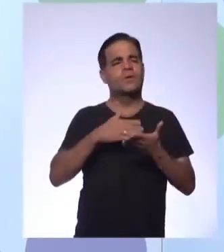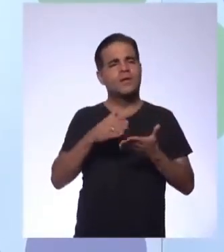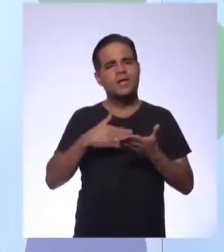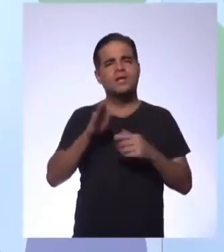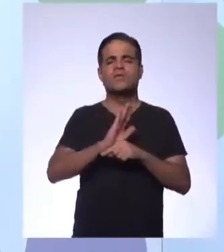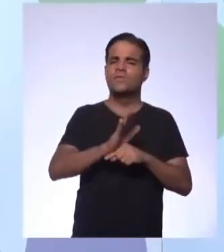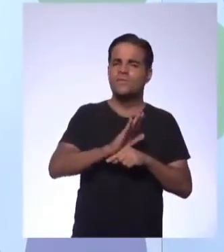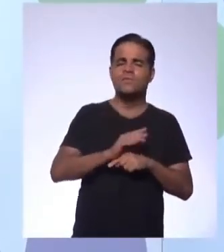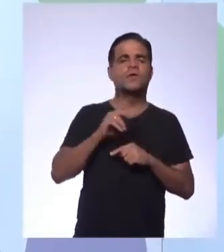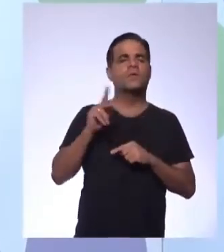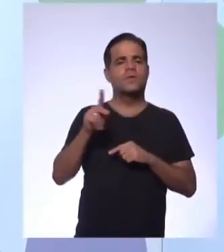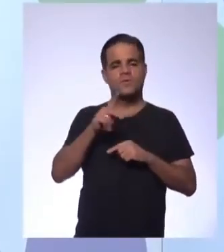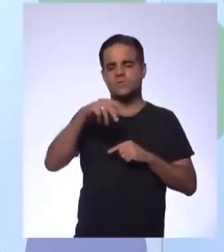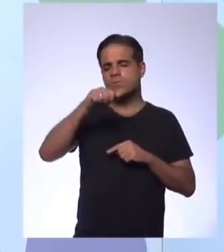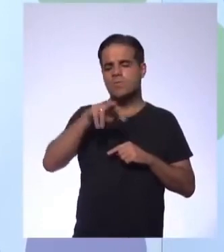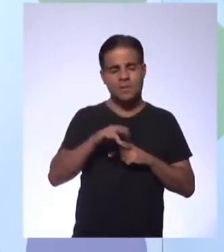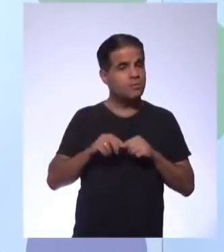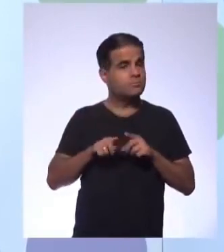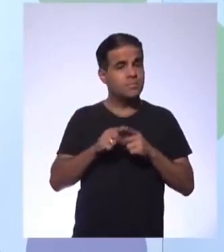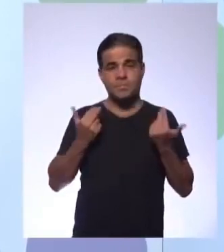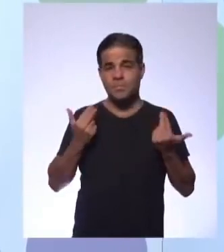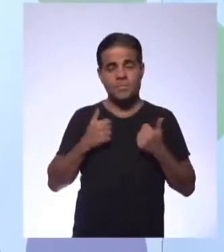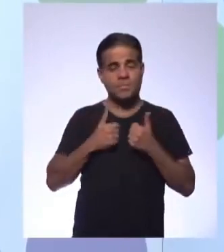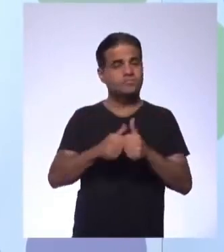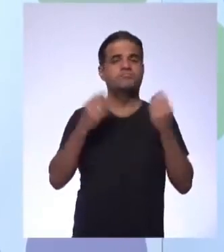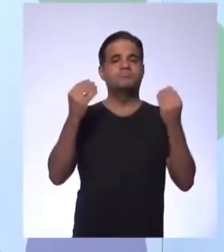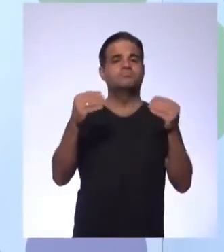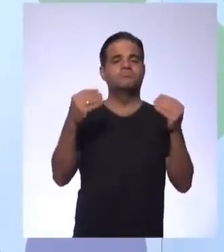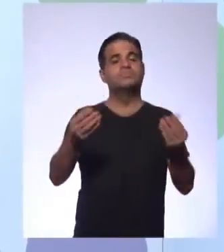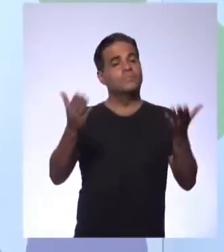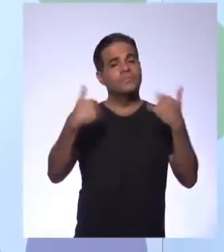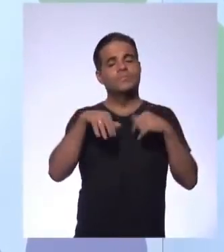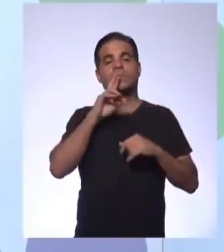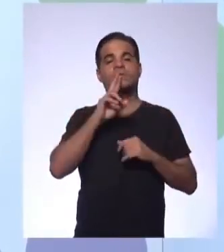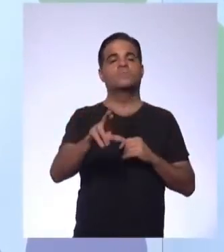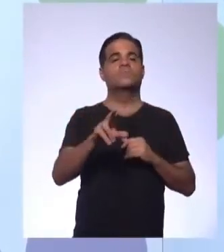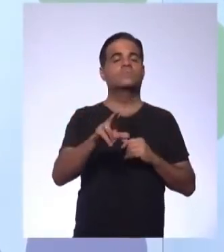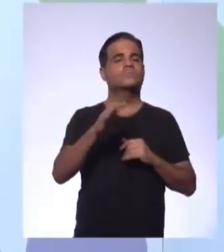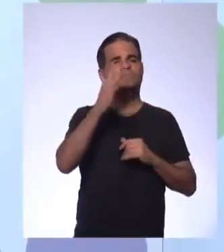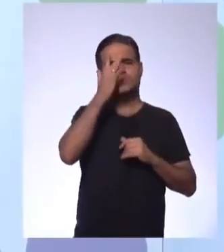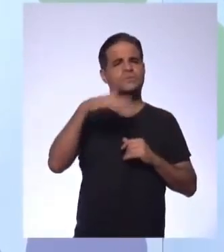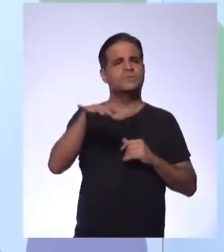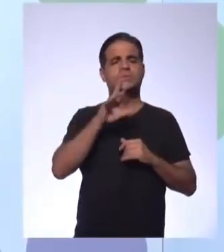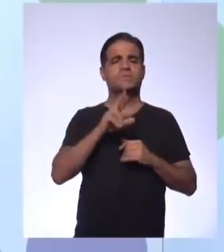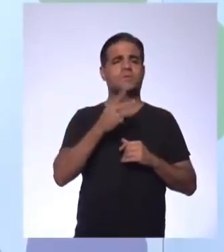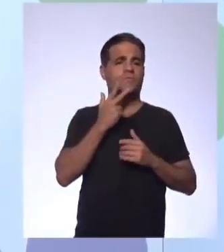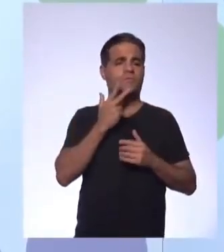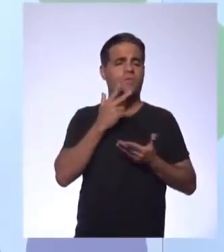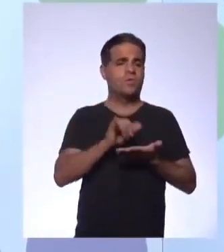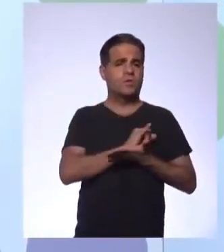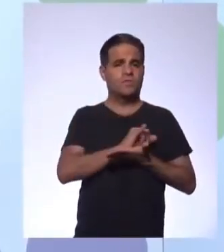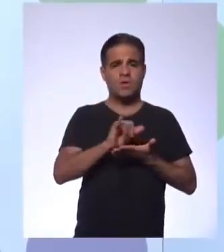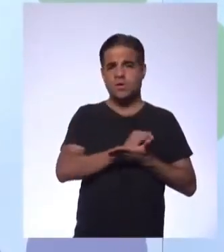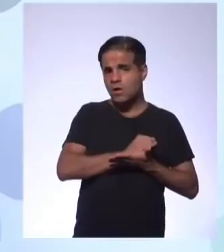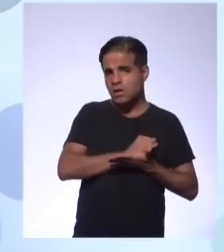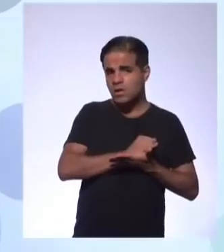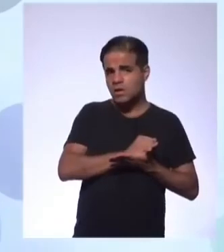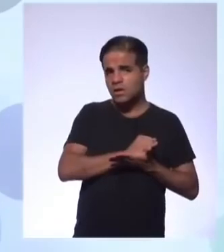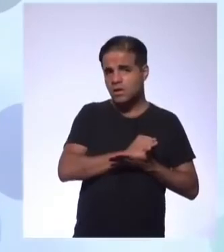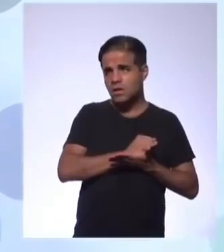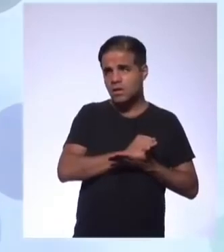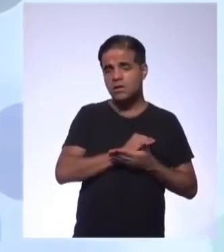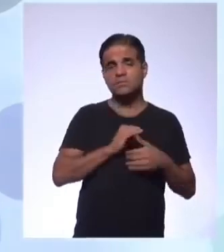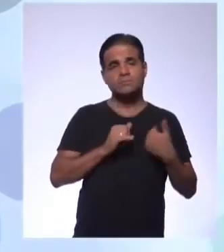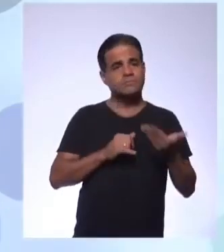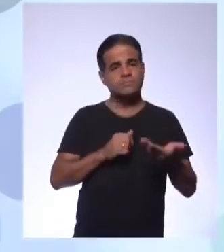filme e assim vai. Então acompanhe a gente lá. Exato, bem legal. Né? Vamos à resposta. Então, o pessoal fala aqui Nova York, professor Mauro. Nova